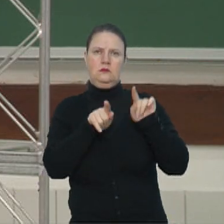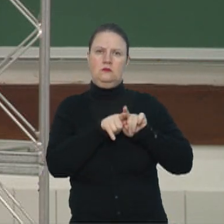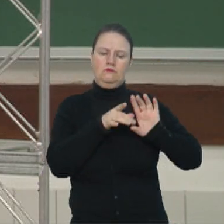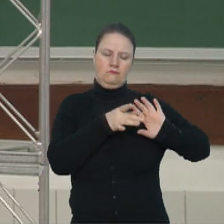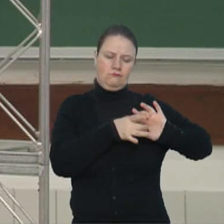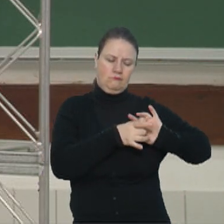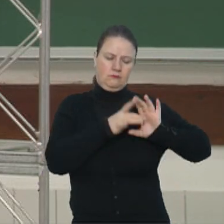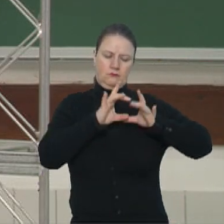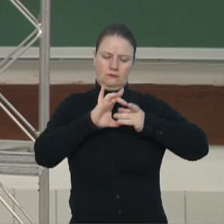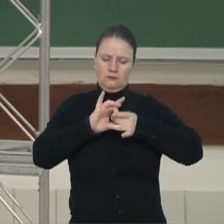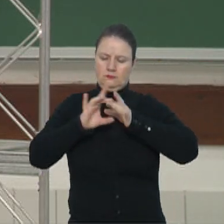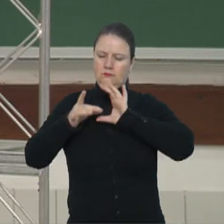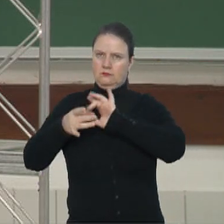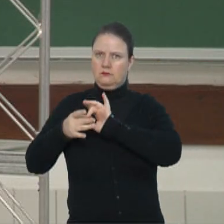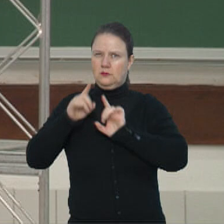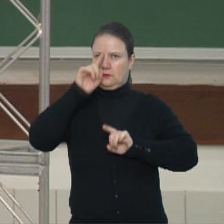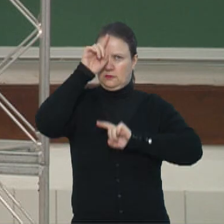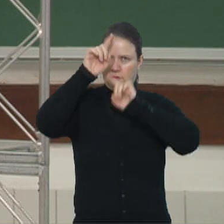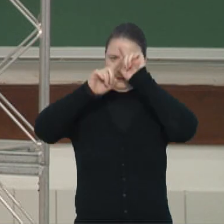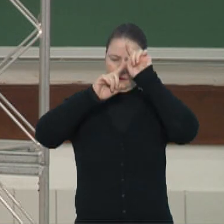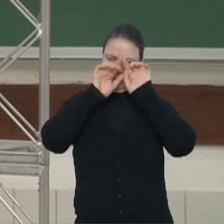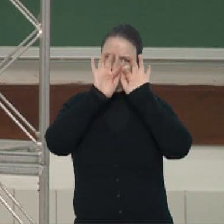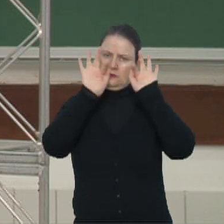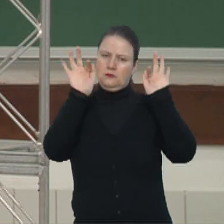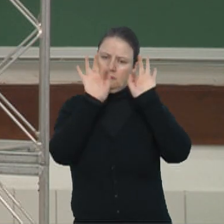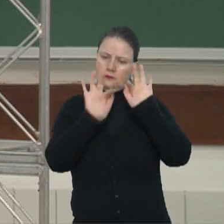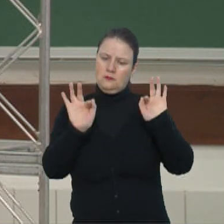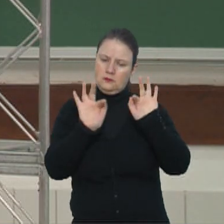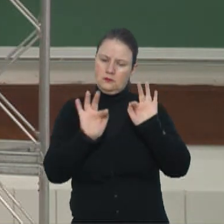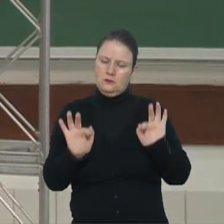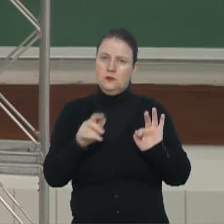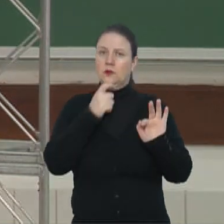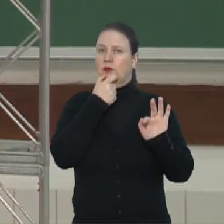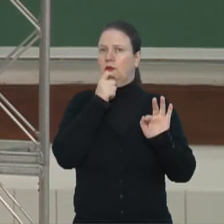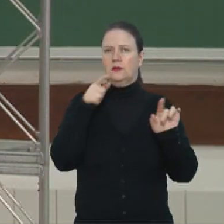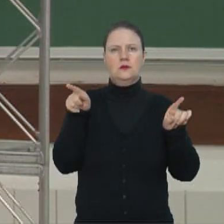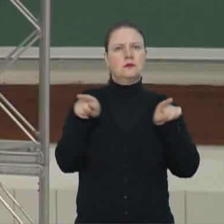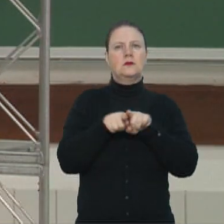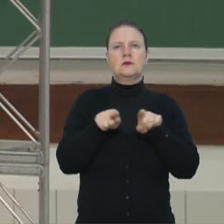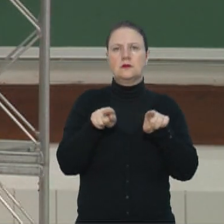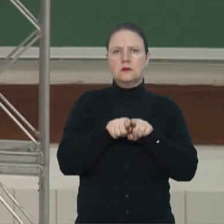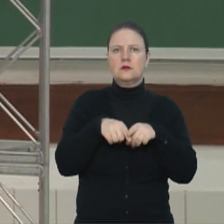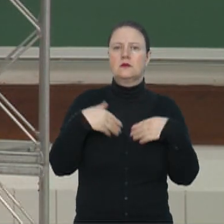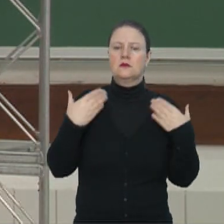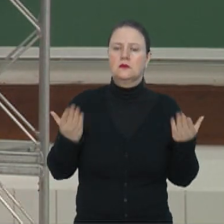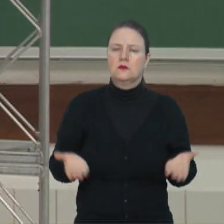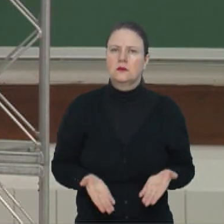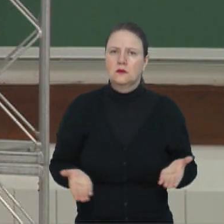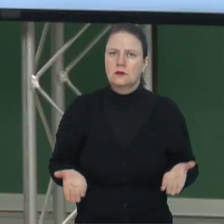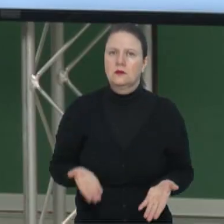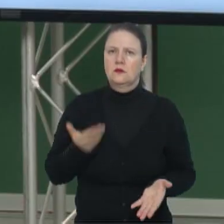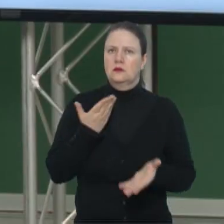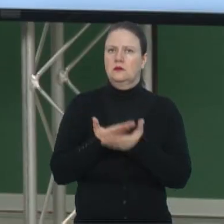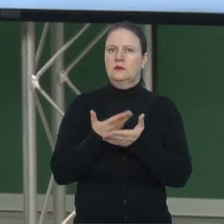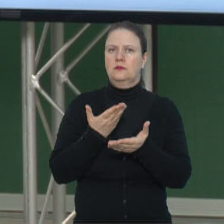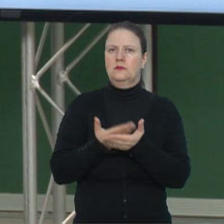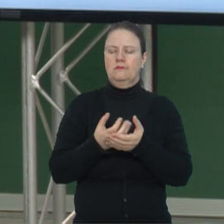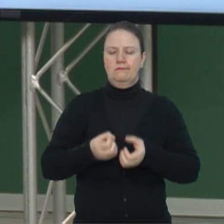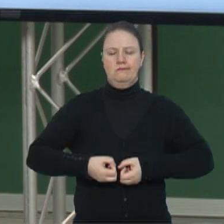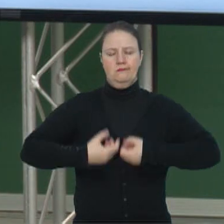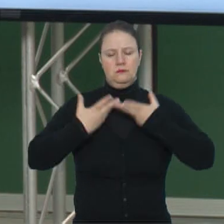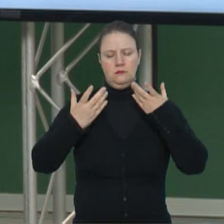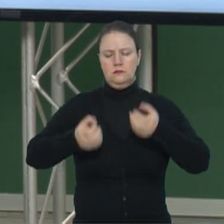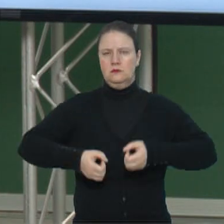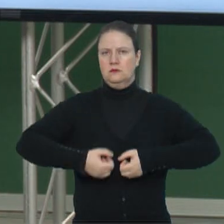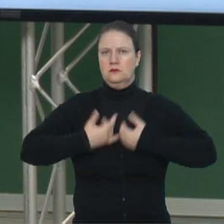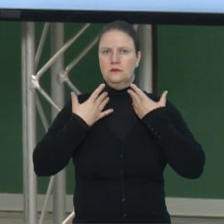interligar as ideias e as frases. Em inglês, é a mesma coisa. Nessa aula, nós vamos estudar algumas linking words que expressam o sentido